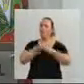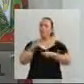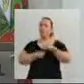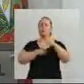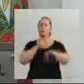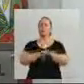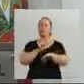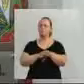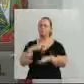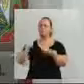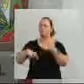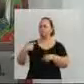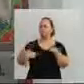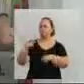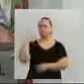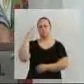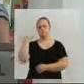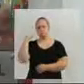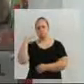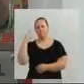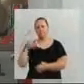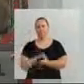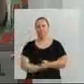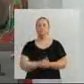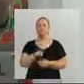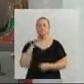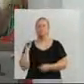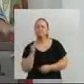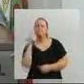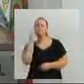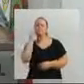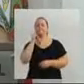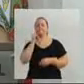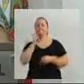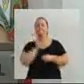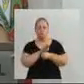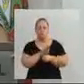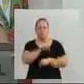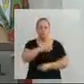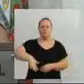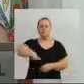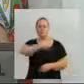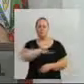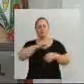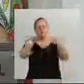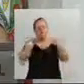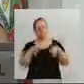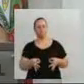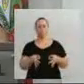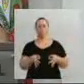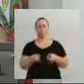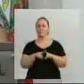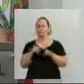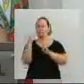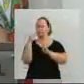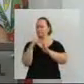político, que é salutar democrático importante na construção de uma sociedade mais justa e fraterna, e na qual tenho grande admiração, mas alguns